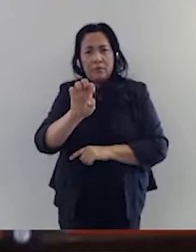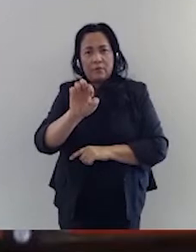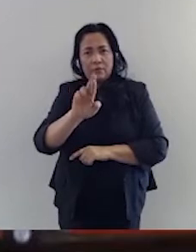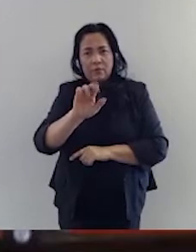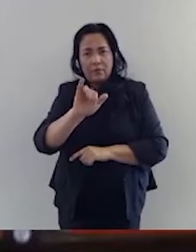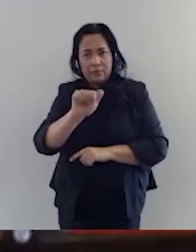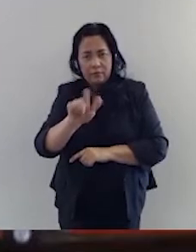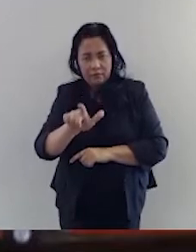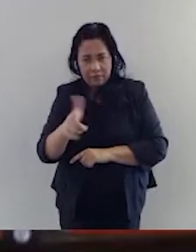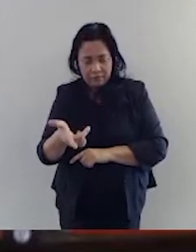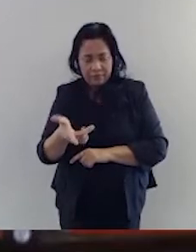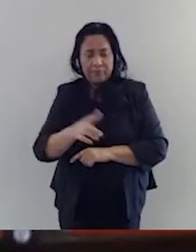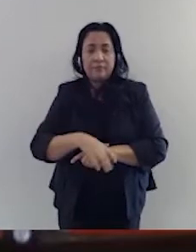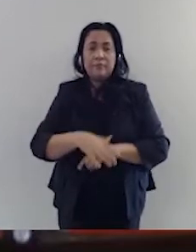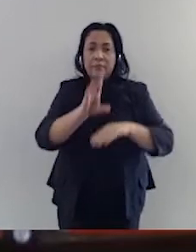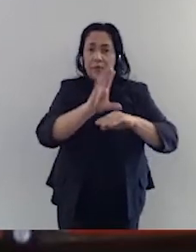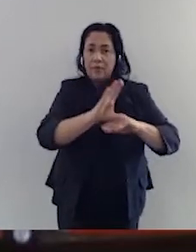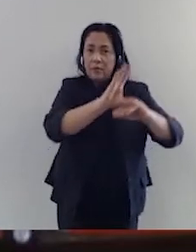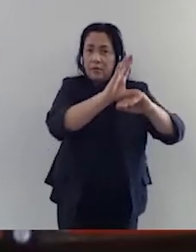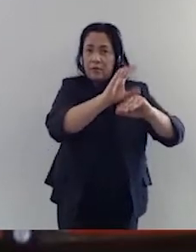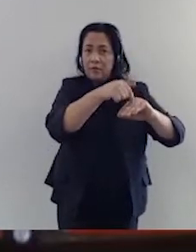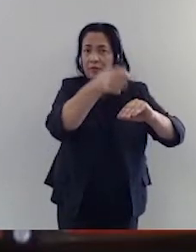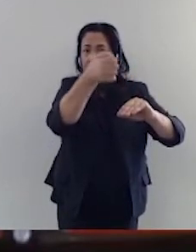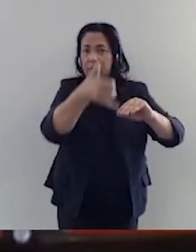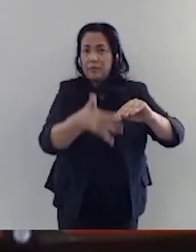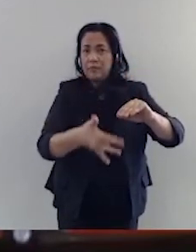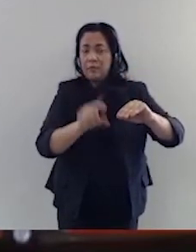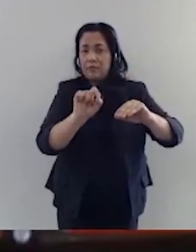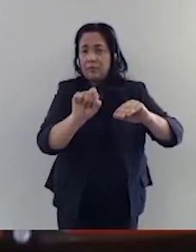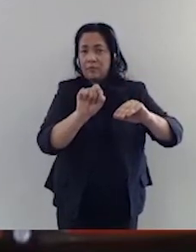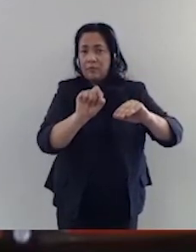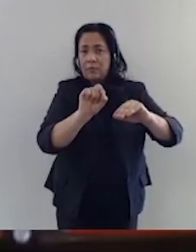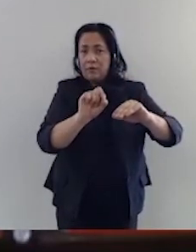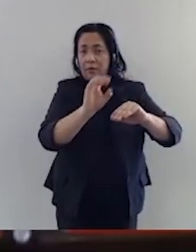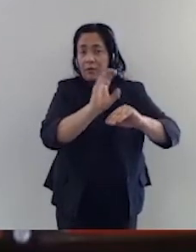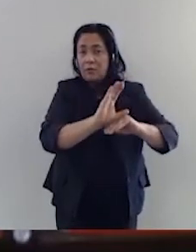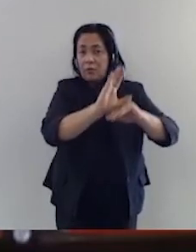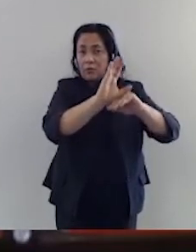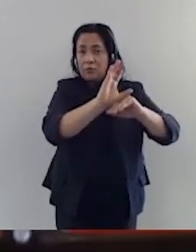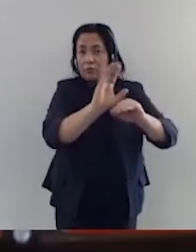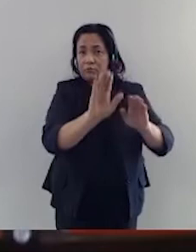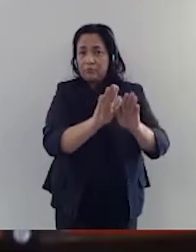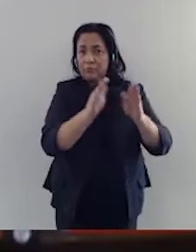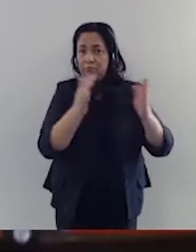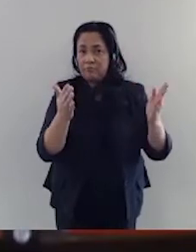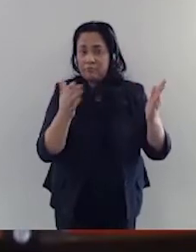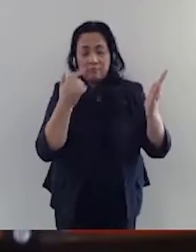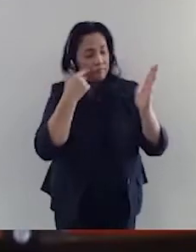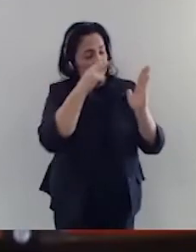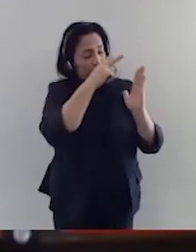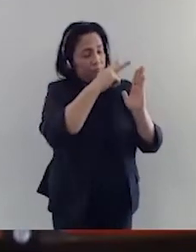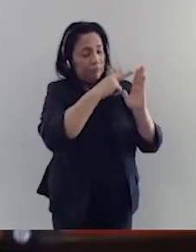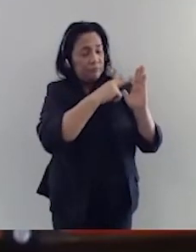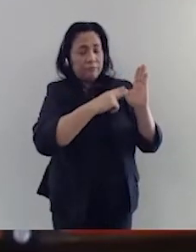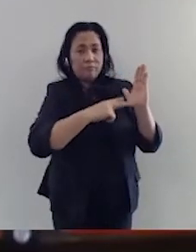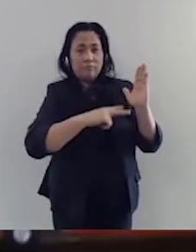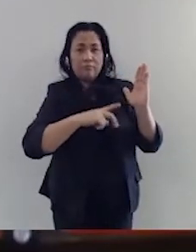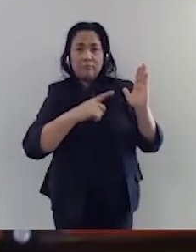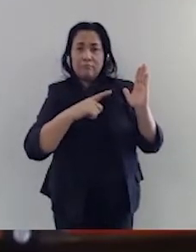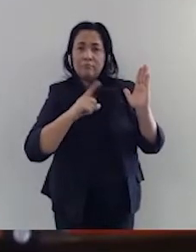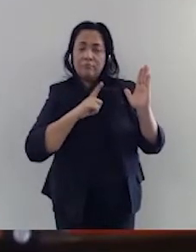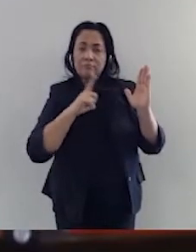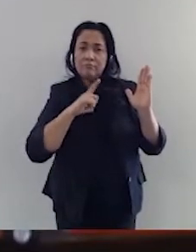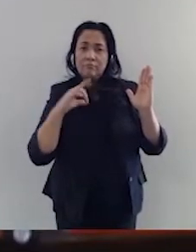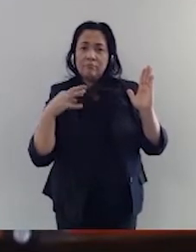a Constituição, o que fez? O que é que está contido na Constituição? Nós temos uma adesão, quer dizer, a